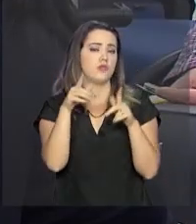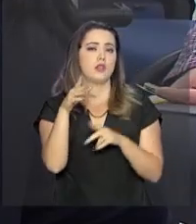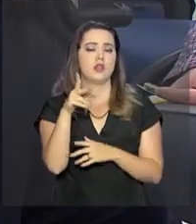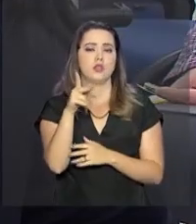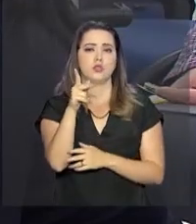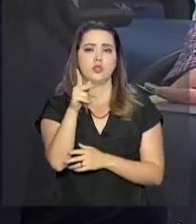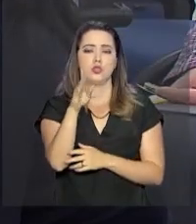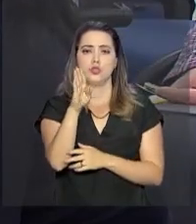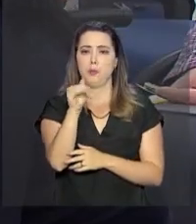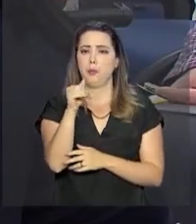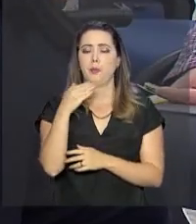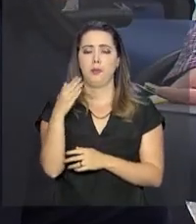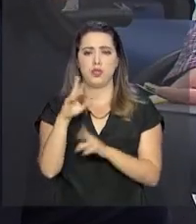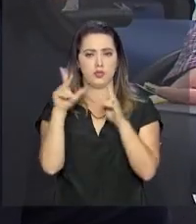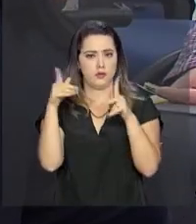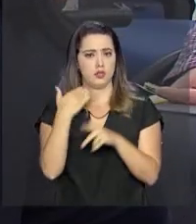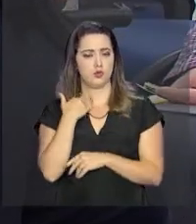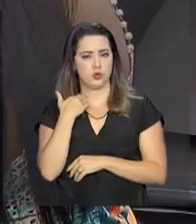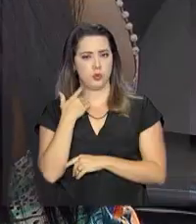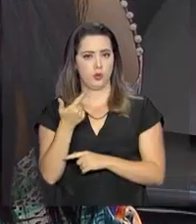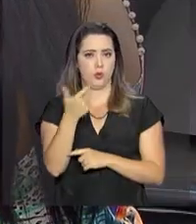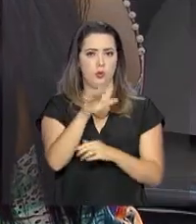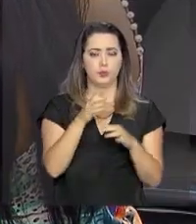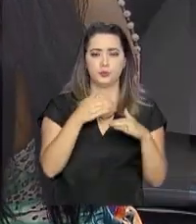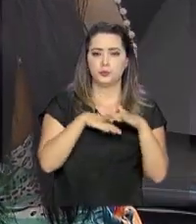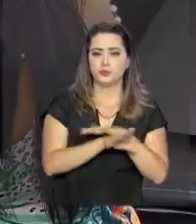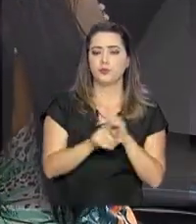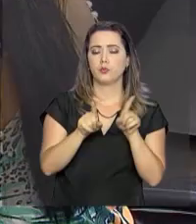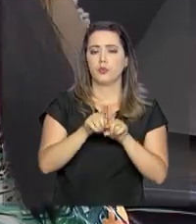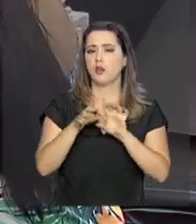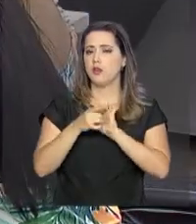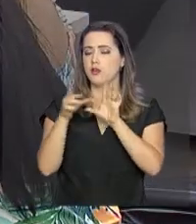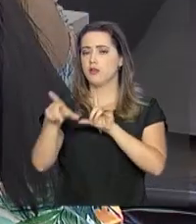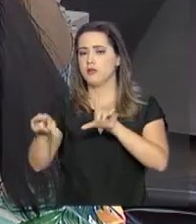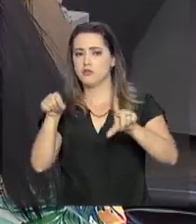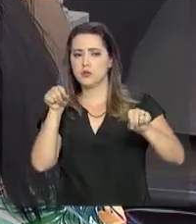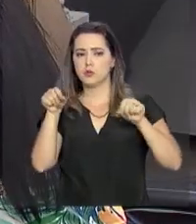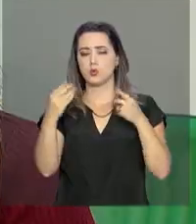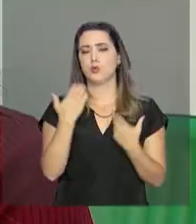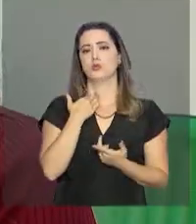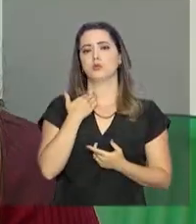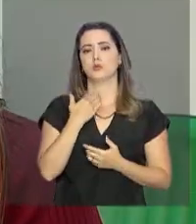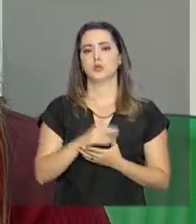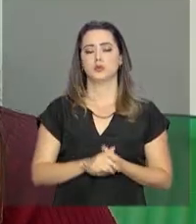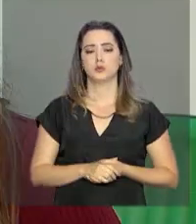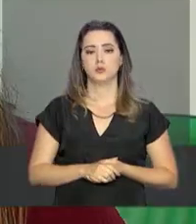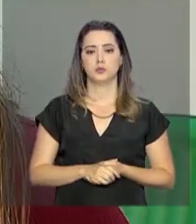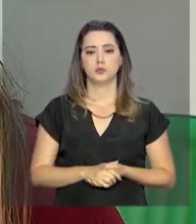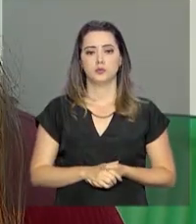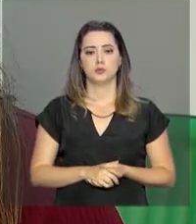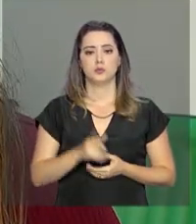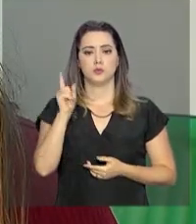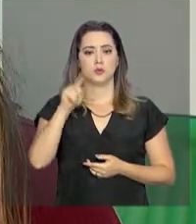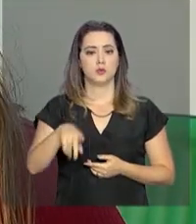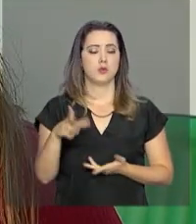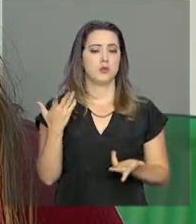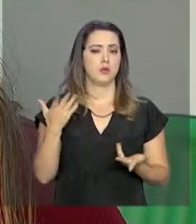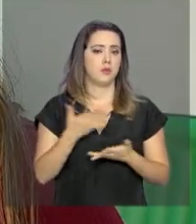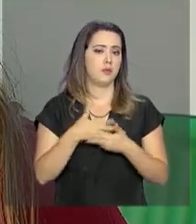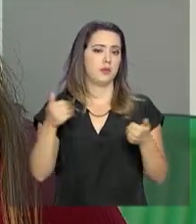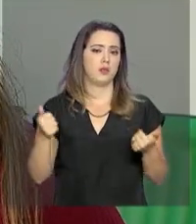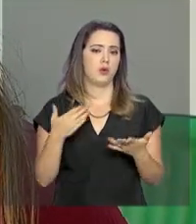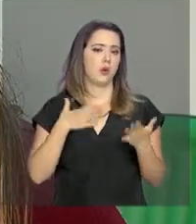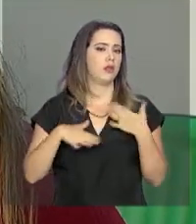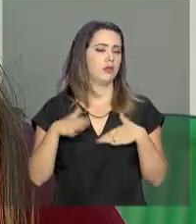as mudanças empresas e funcionários passam a ter livre opções bancárias da tranquilidade da direita e transferir dinheiro